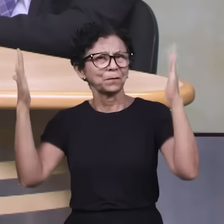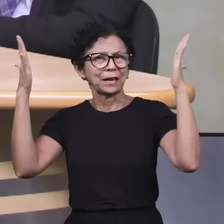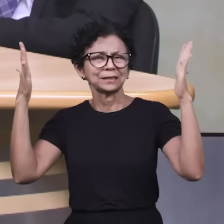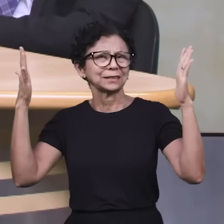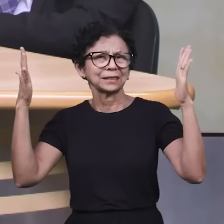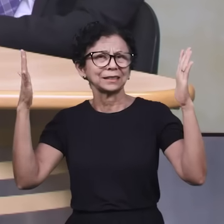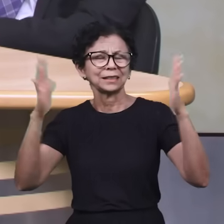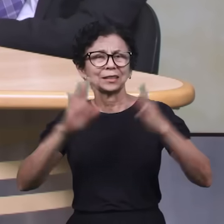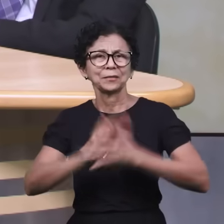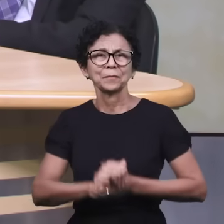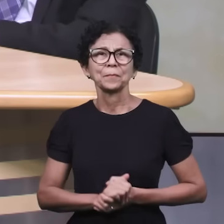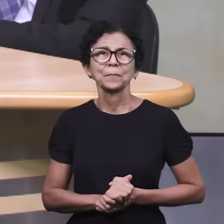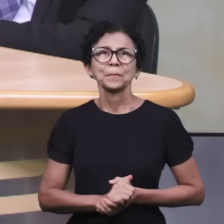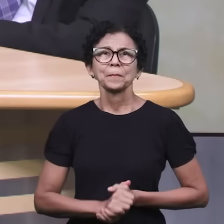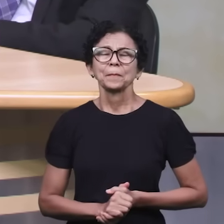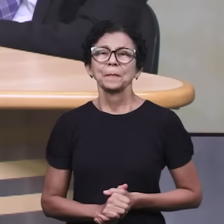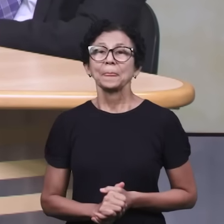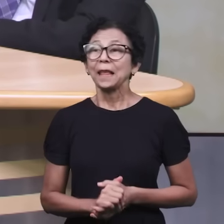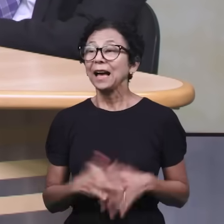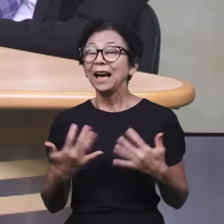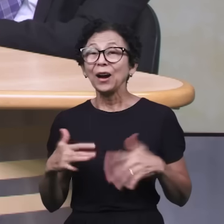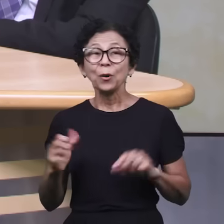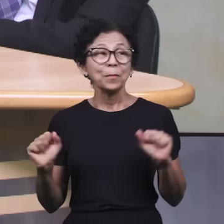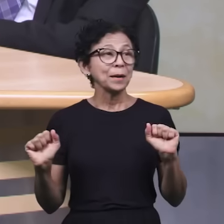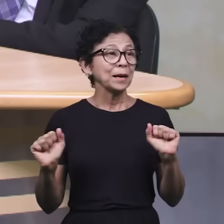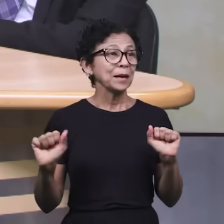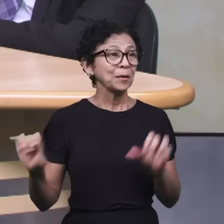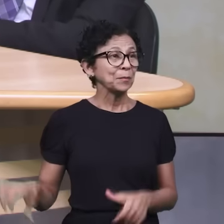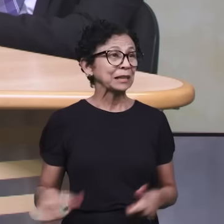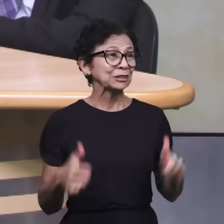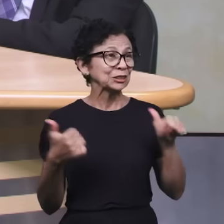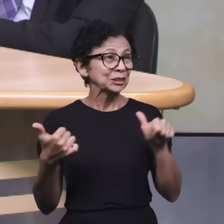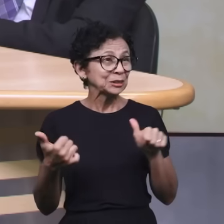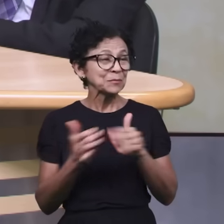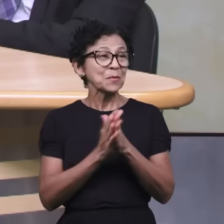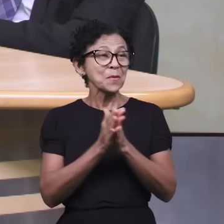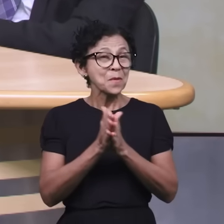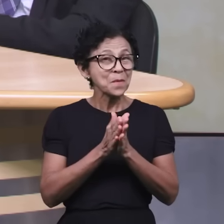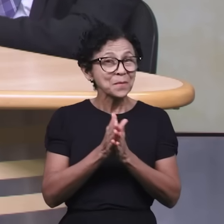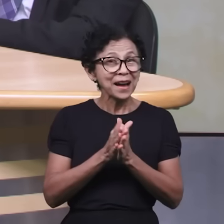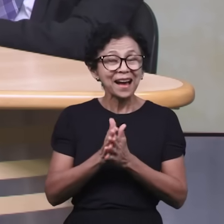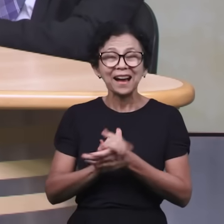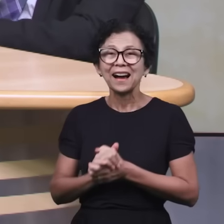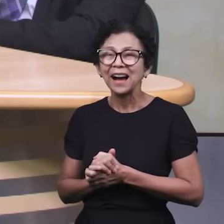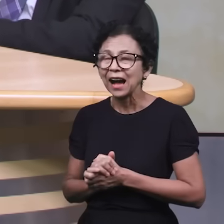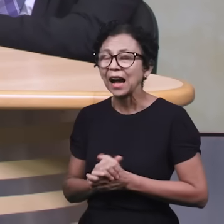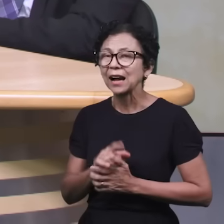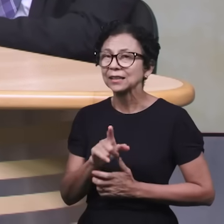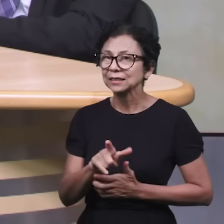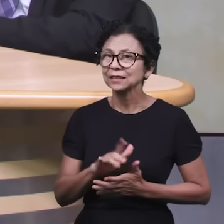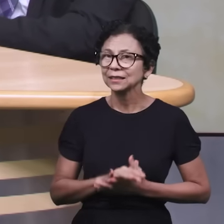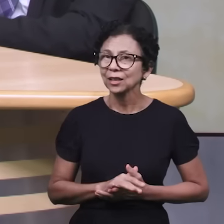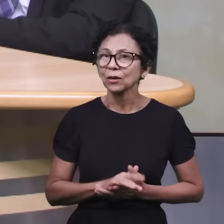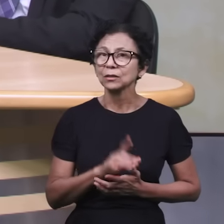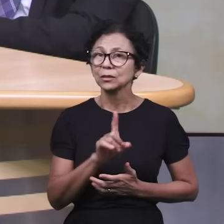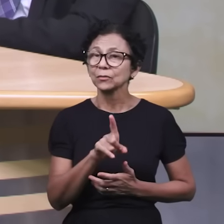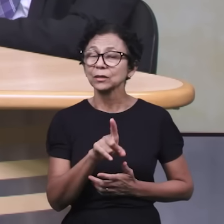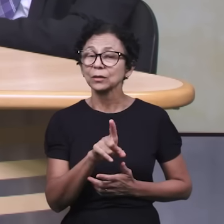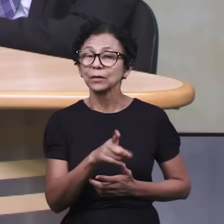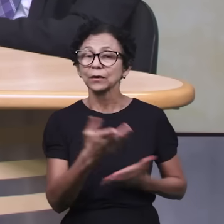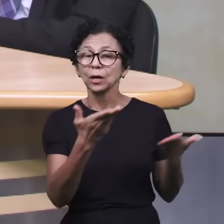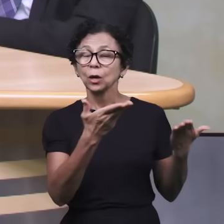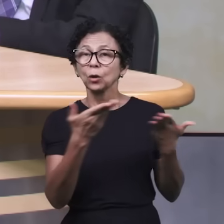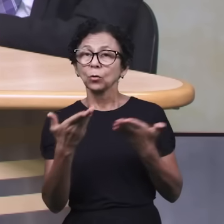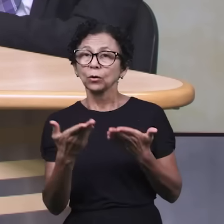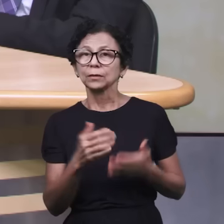se não é crente, seja o que for. São as duas. É uma festa. Alexandre, as duas festas da igreja, Israel tinha suas festas. Eu costumo sempre dizer que as duas festas